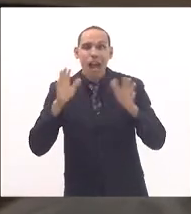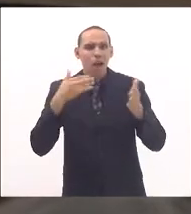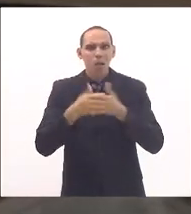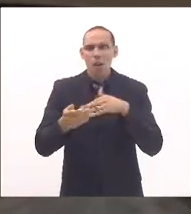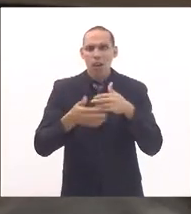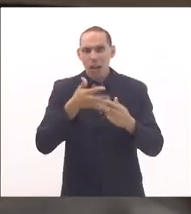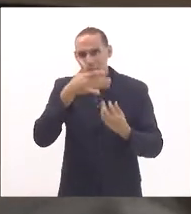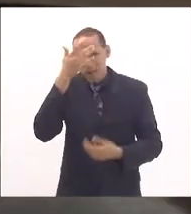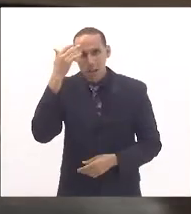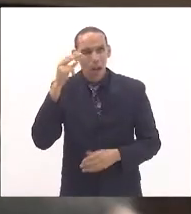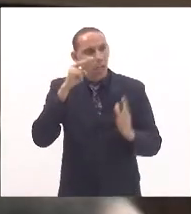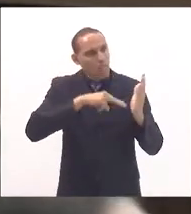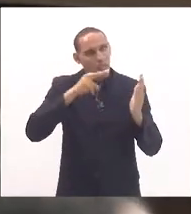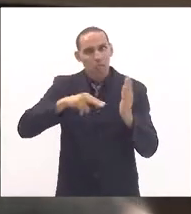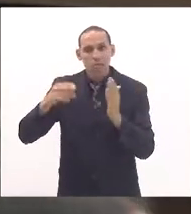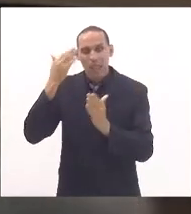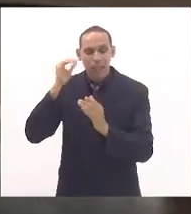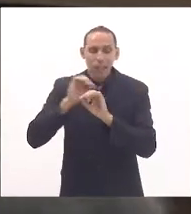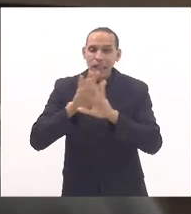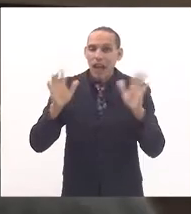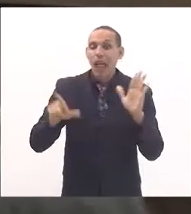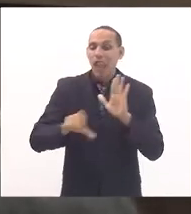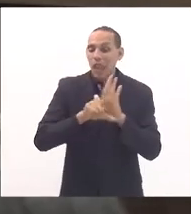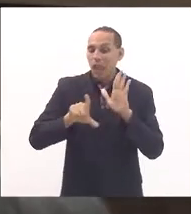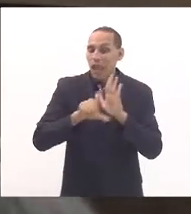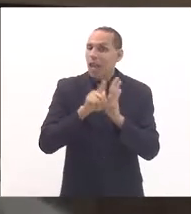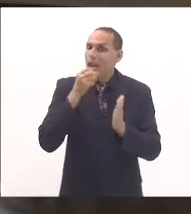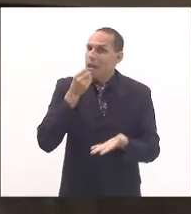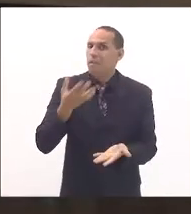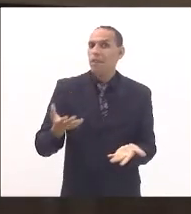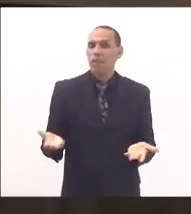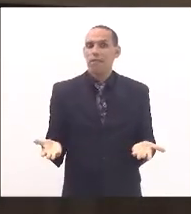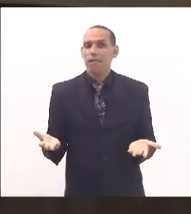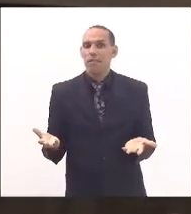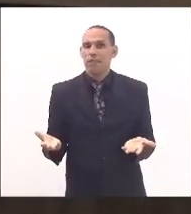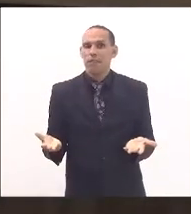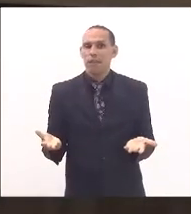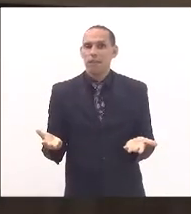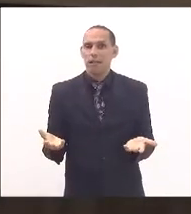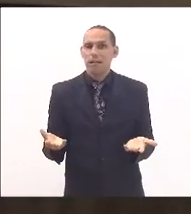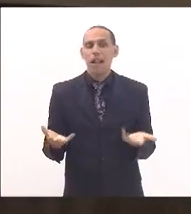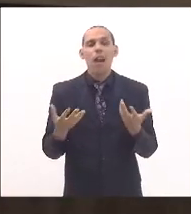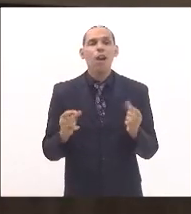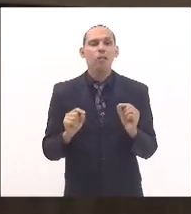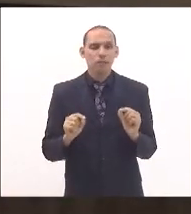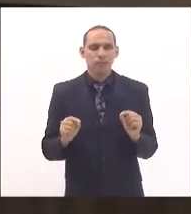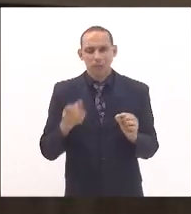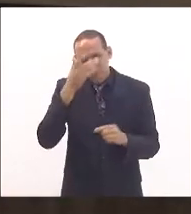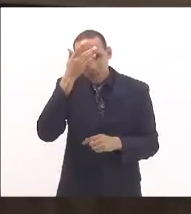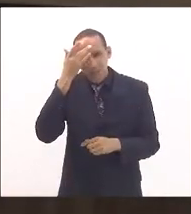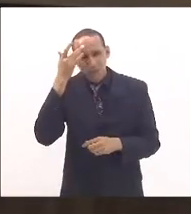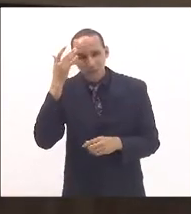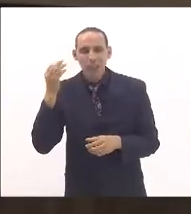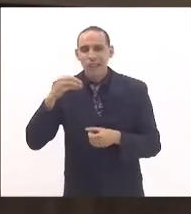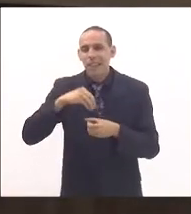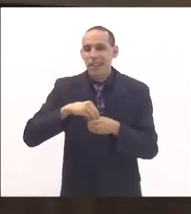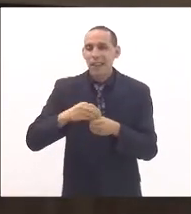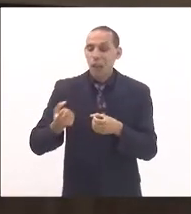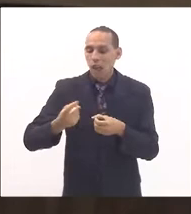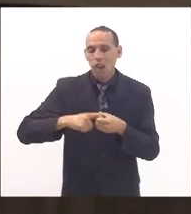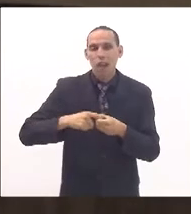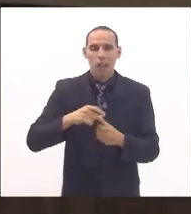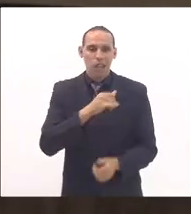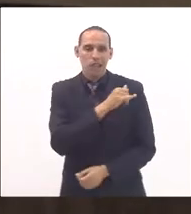ler e entender. A lei é muito boa, senhor presidente, que quer quem já está no Recupera Rio ter